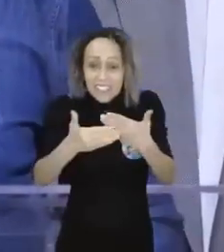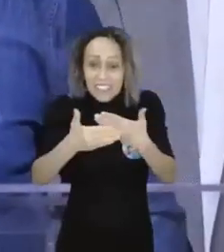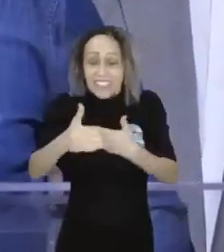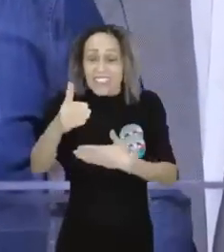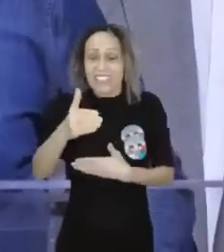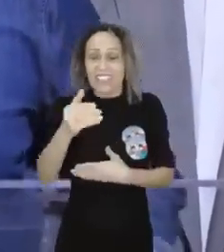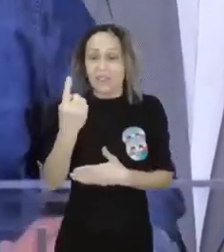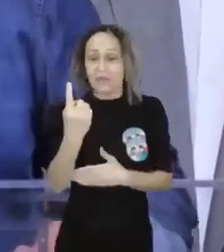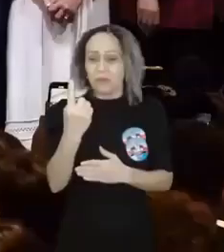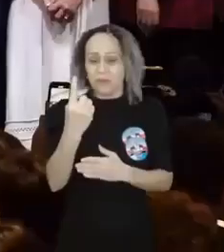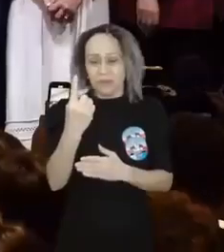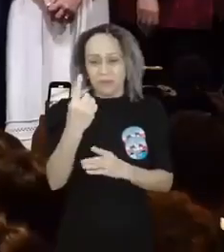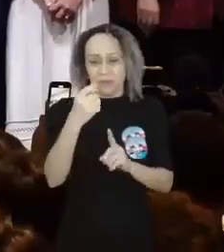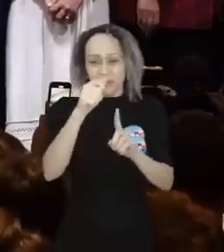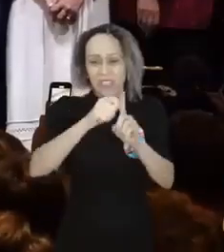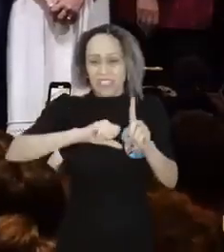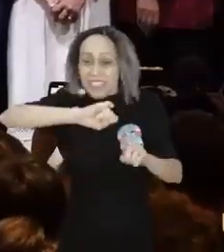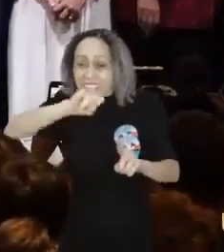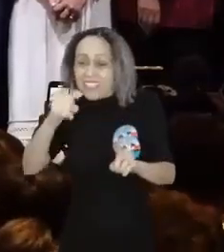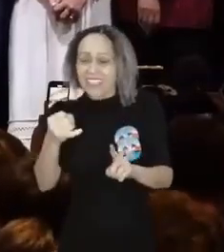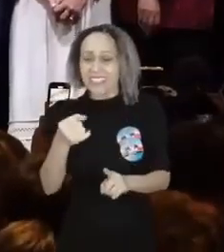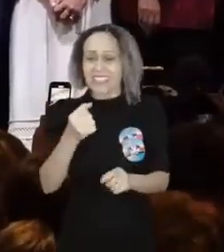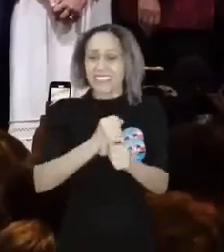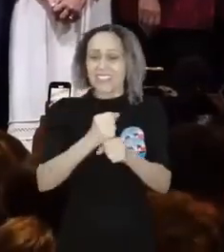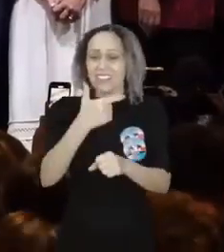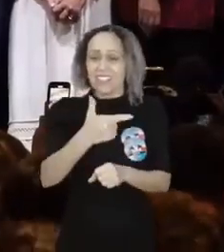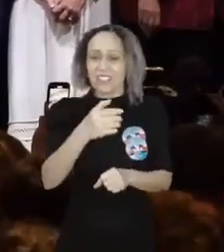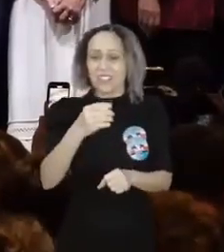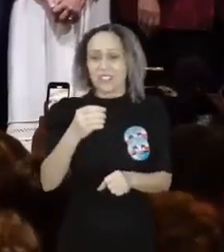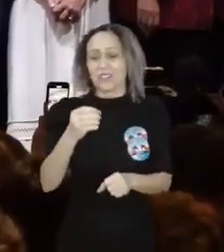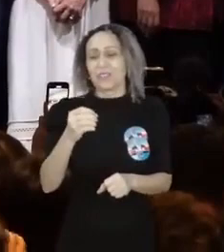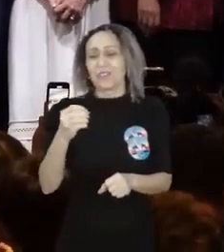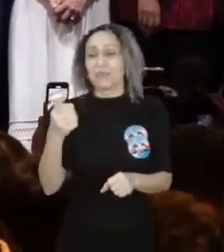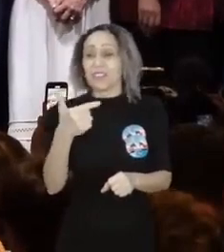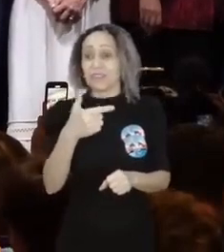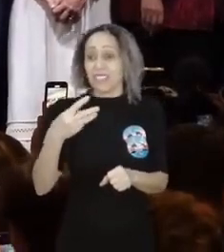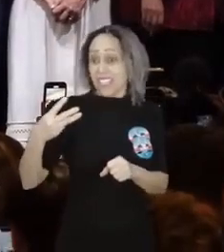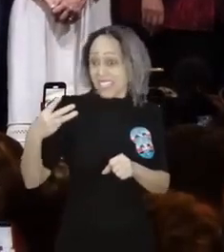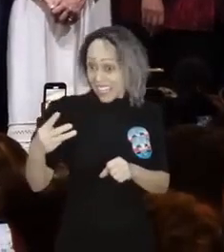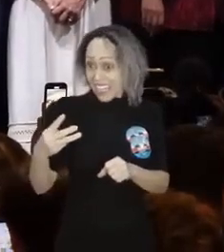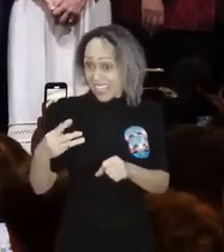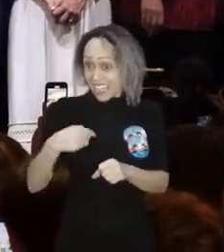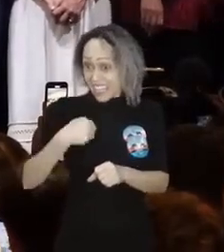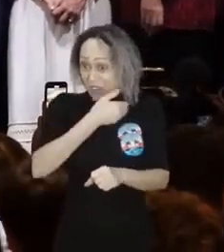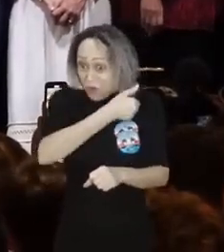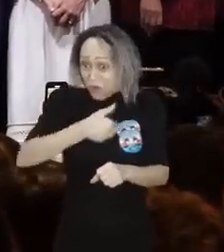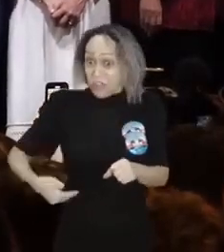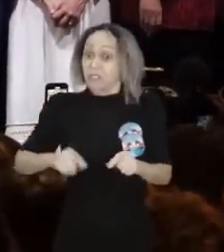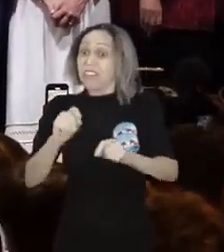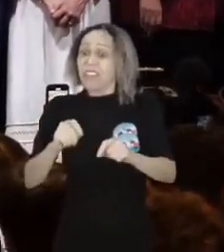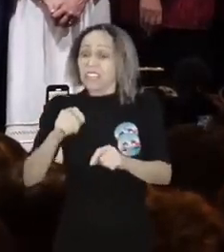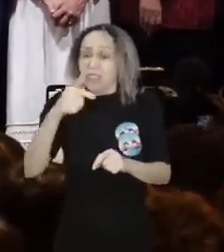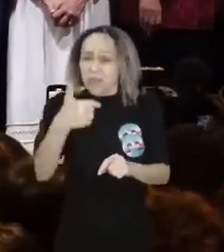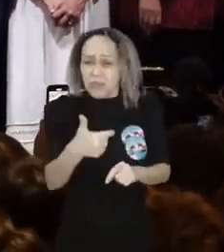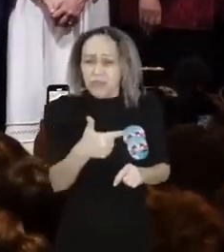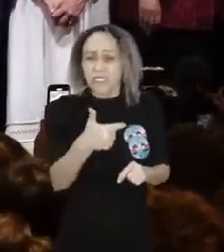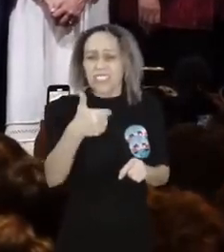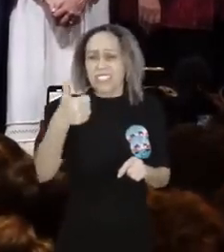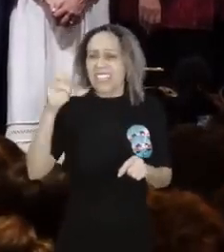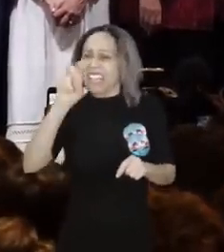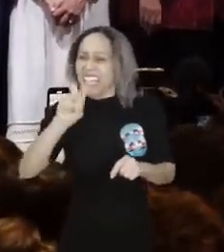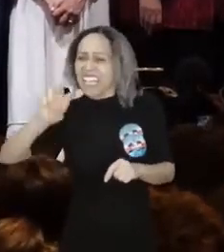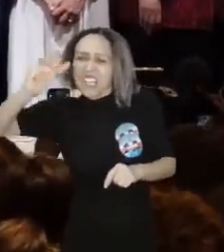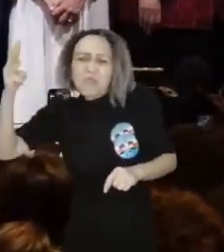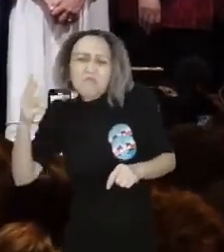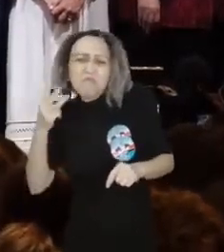2023, vou governar para 215 milhões de brasileiros e brasileiras e não apenas para aqueles que votaram